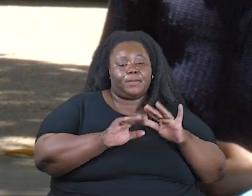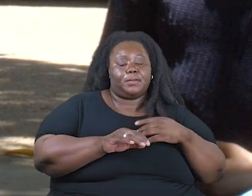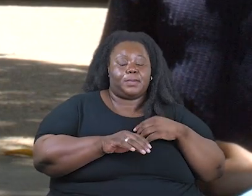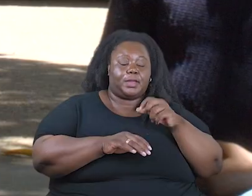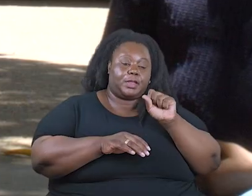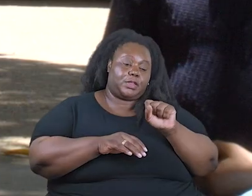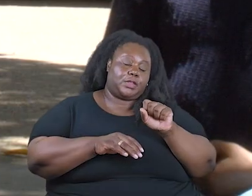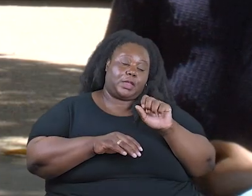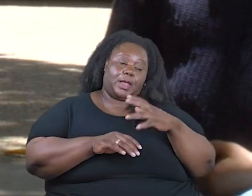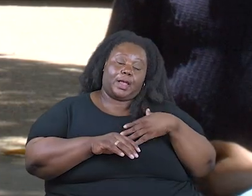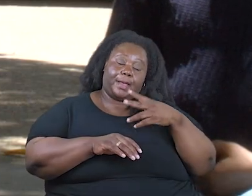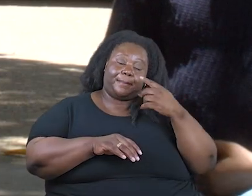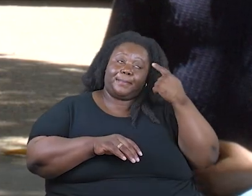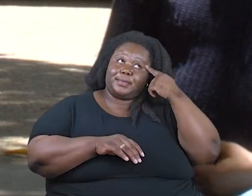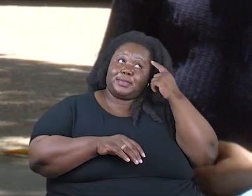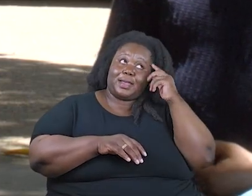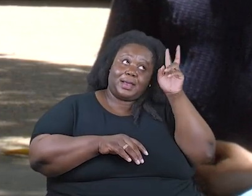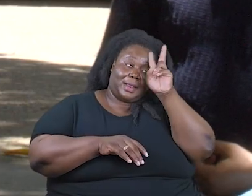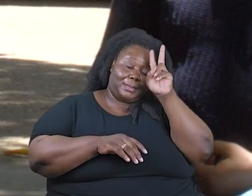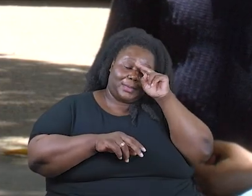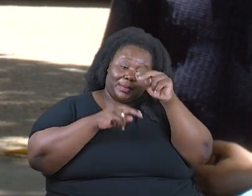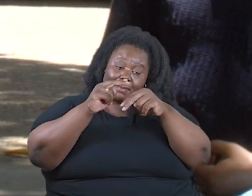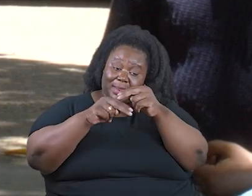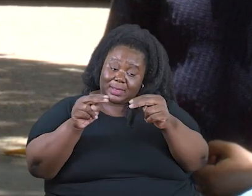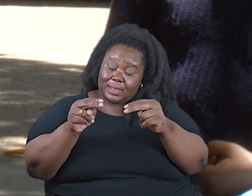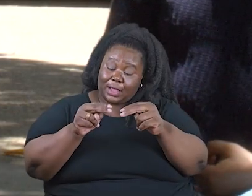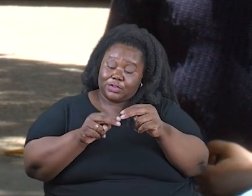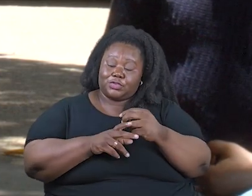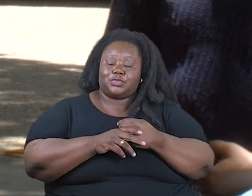Mas essa lógica do souvenir,